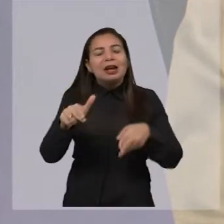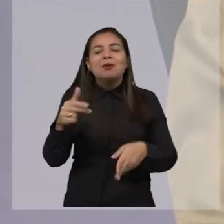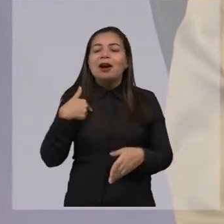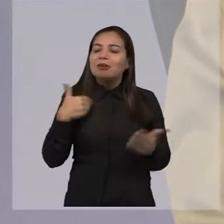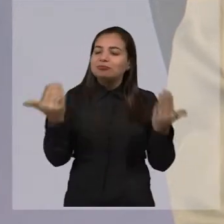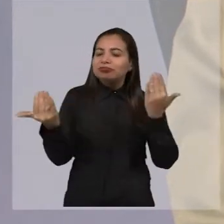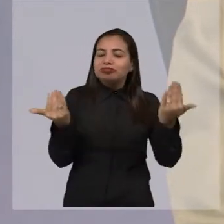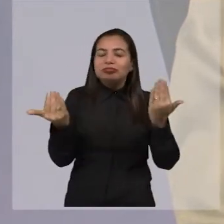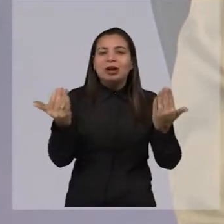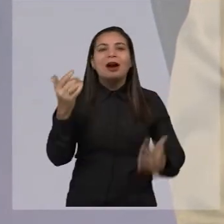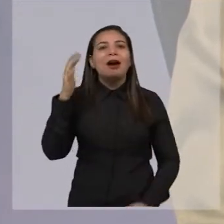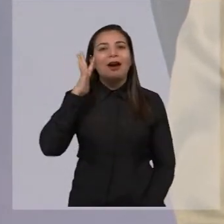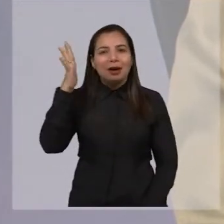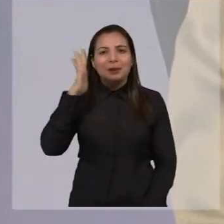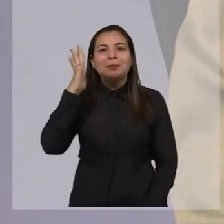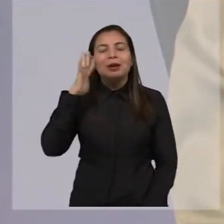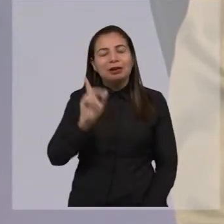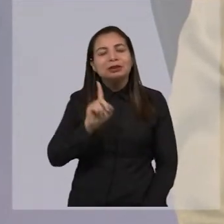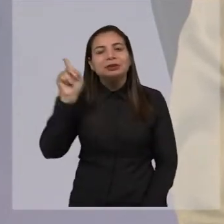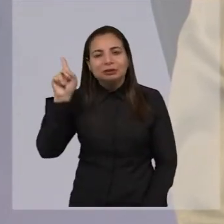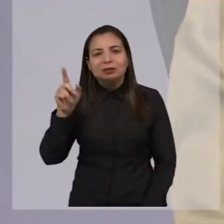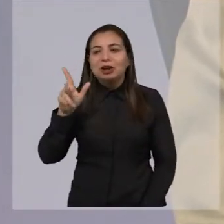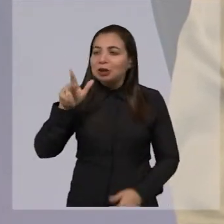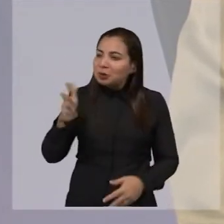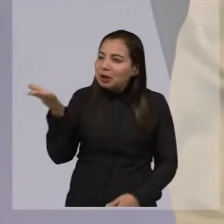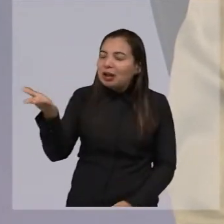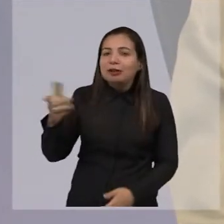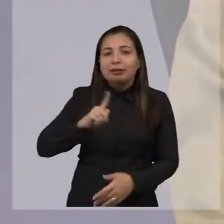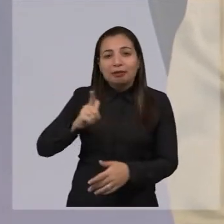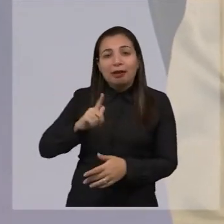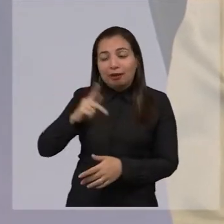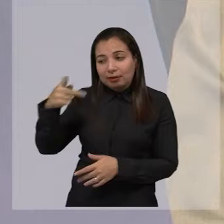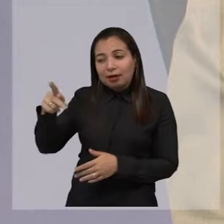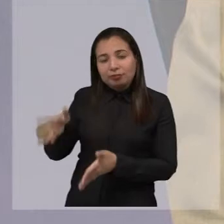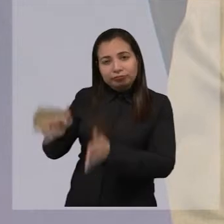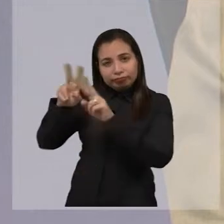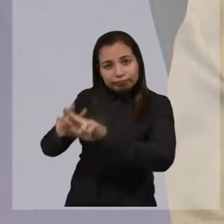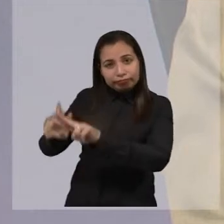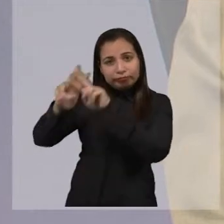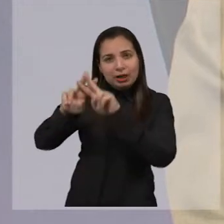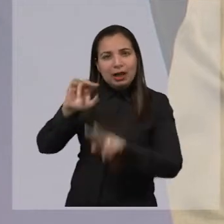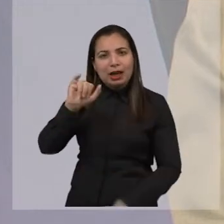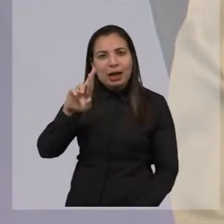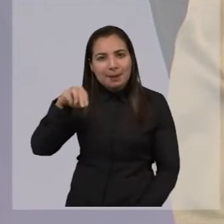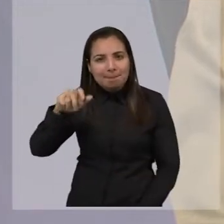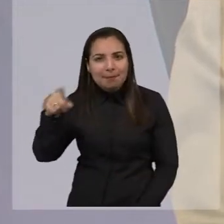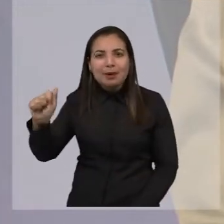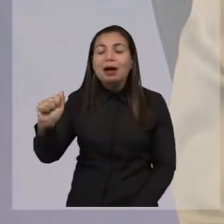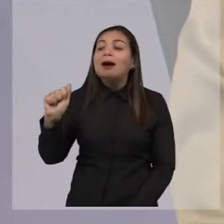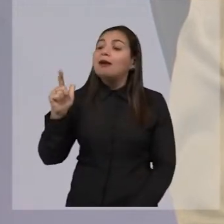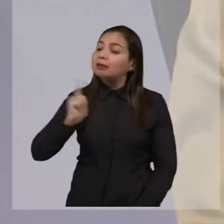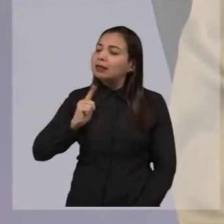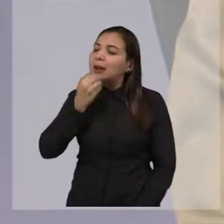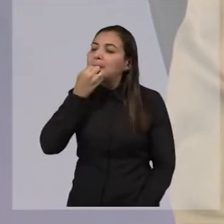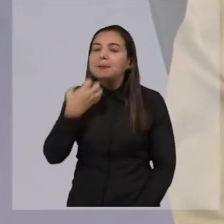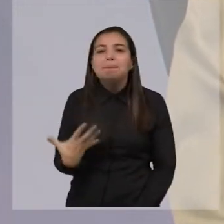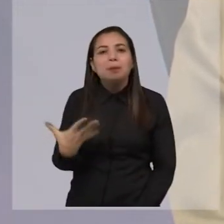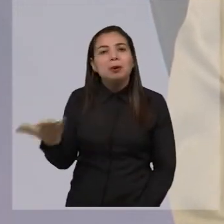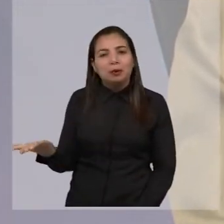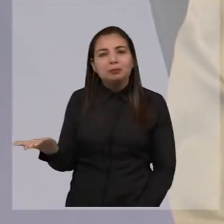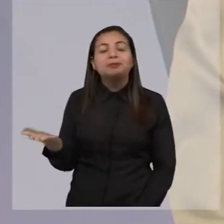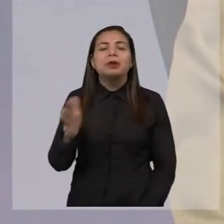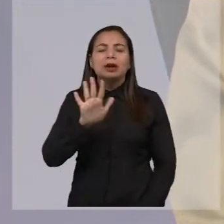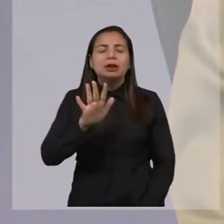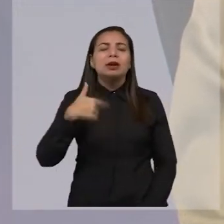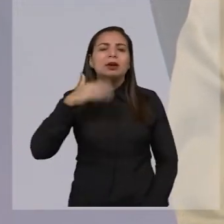anda defendendo, abater. Esse cara não adianta tratar com ele. Paralelamente a isso, eu desenvolvi